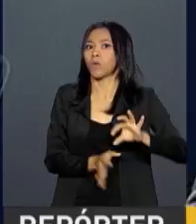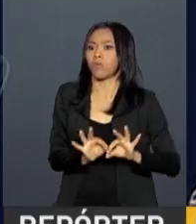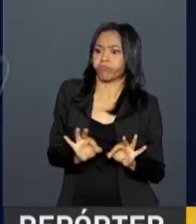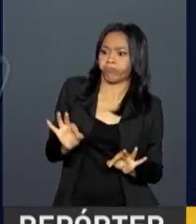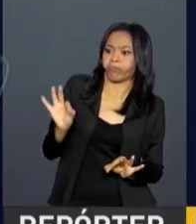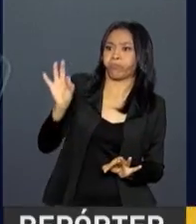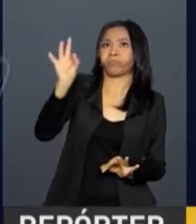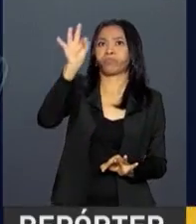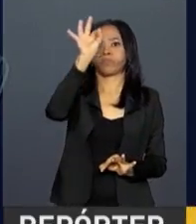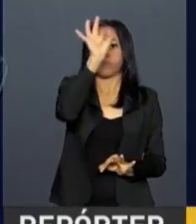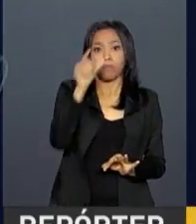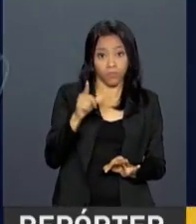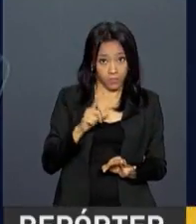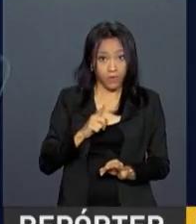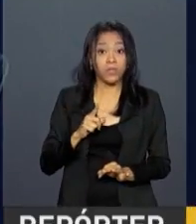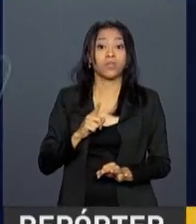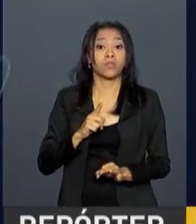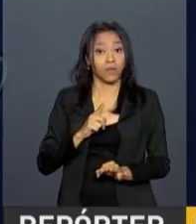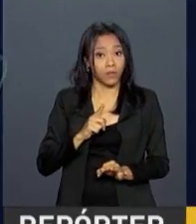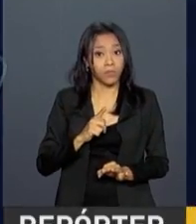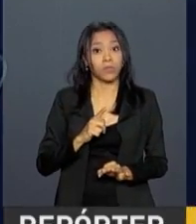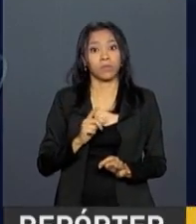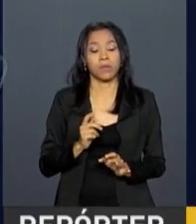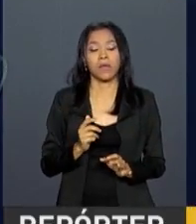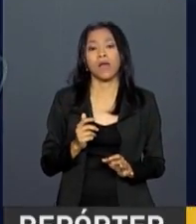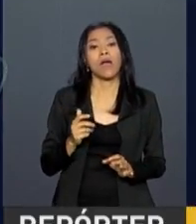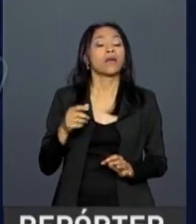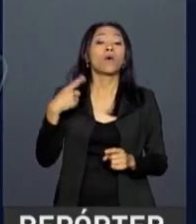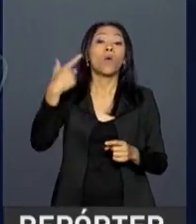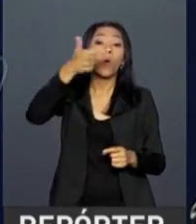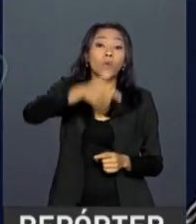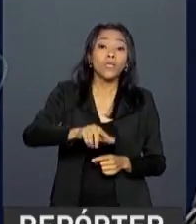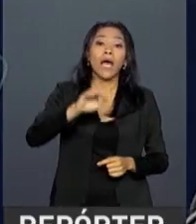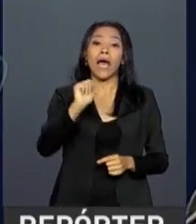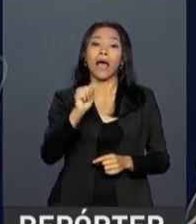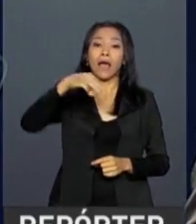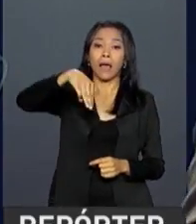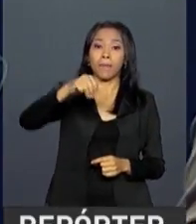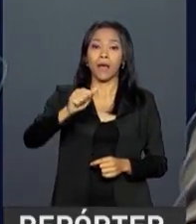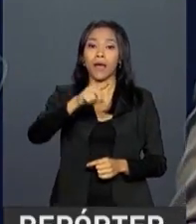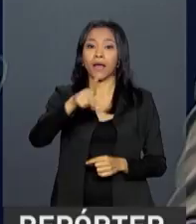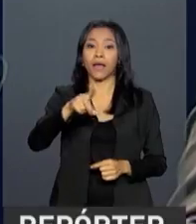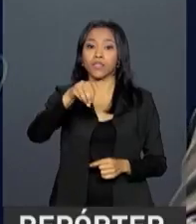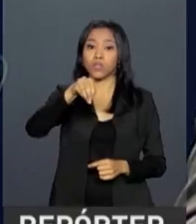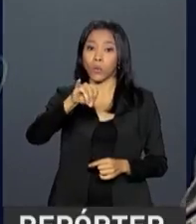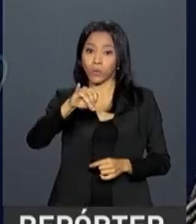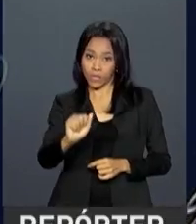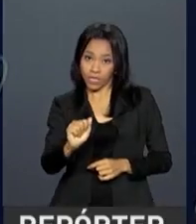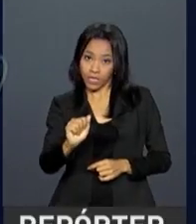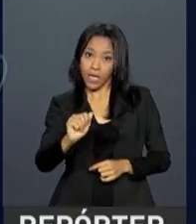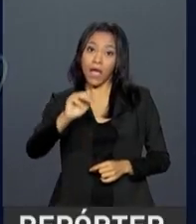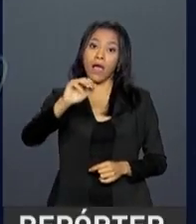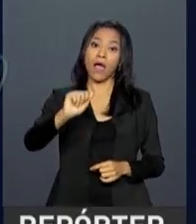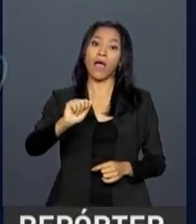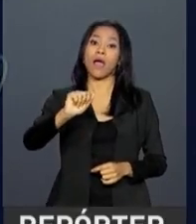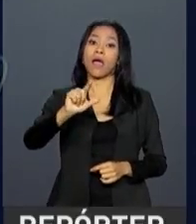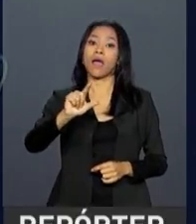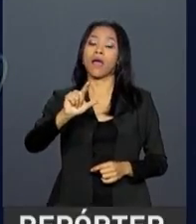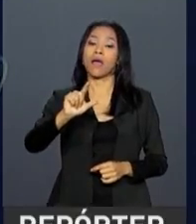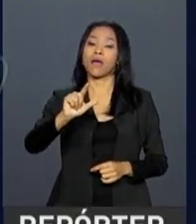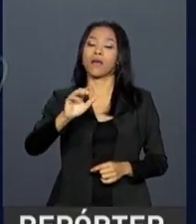nós temos a chamada amazônia azul que são as águas jurisdicionais do brasil